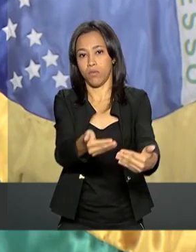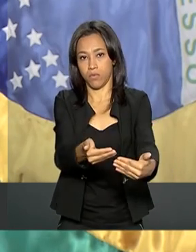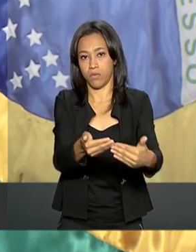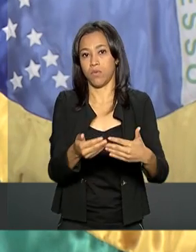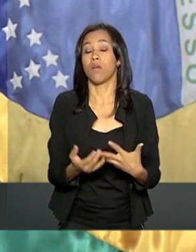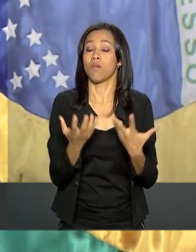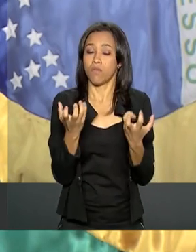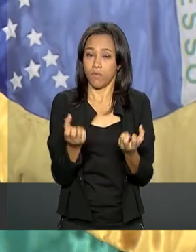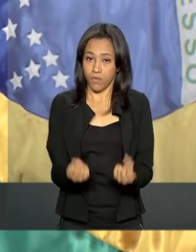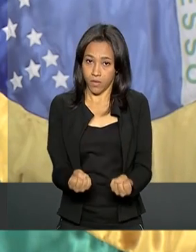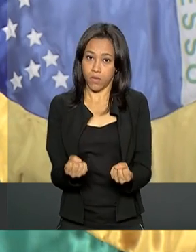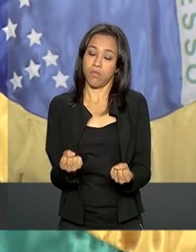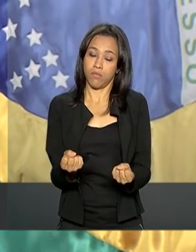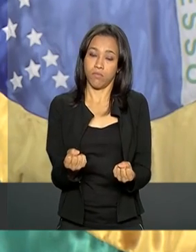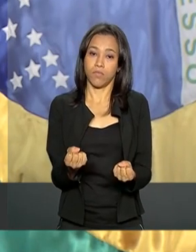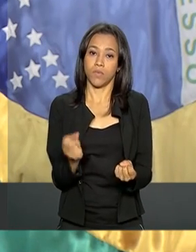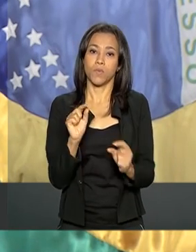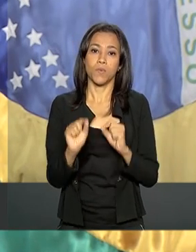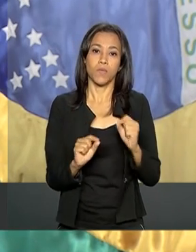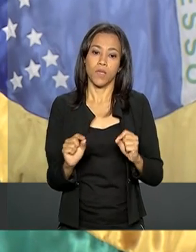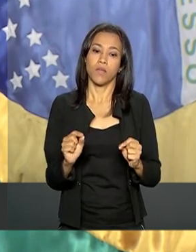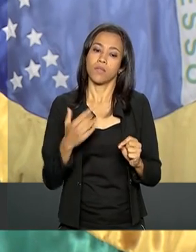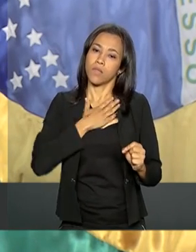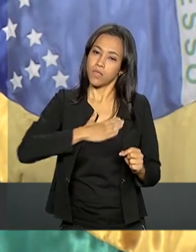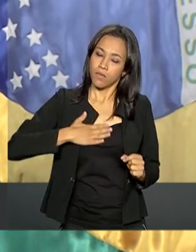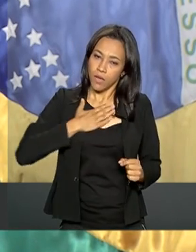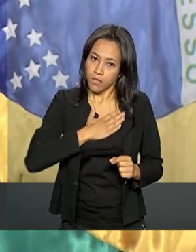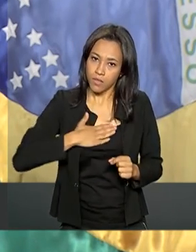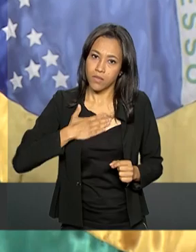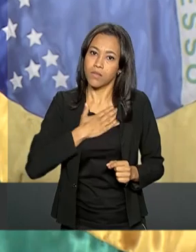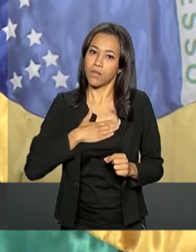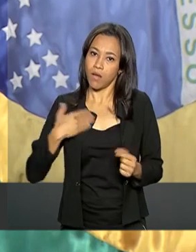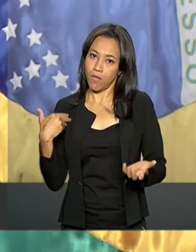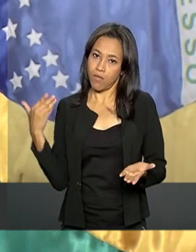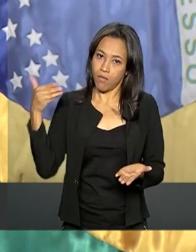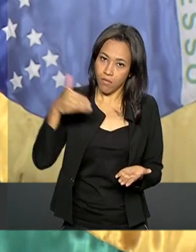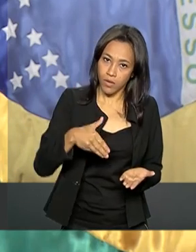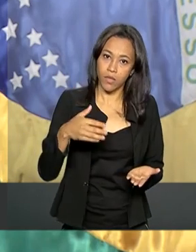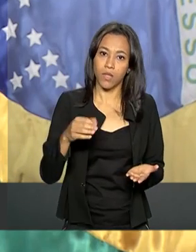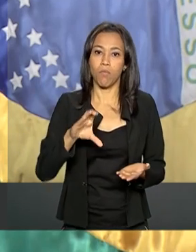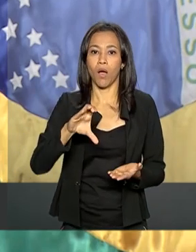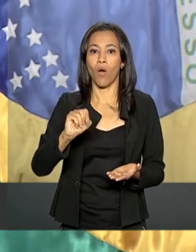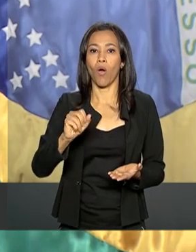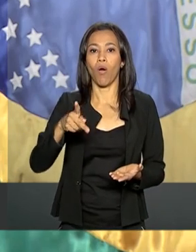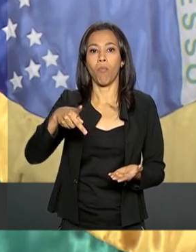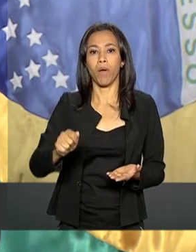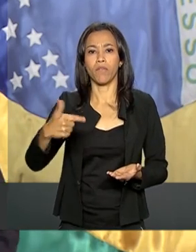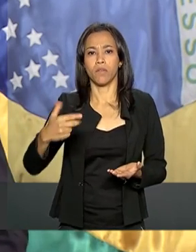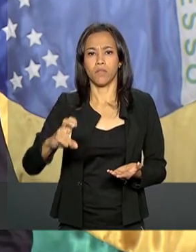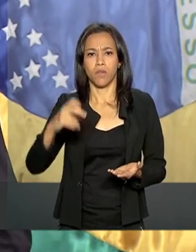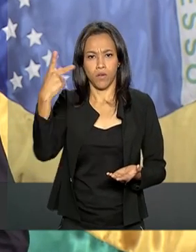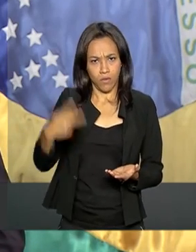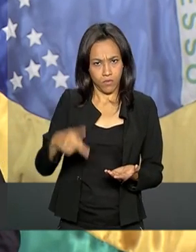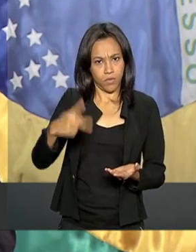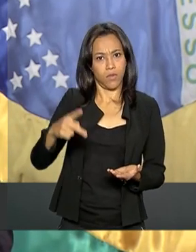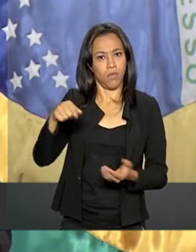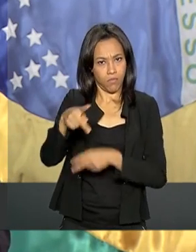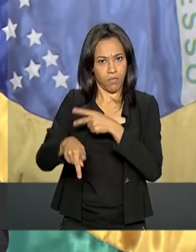Compareceremos aqui com muita satisfação por ocasião da realização da COP25 em seu país.